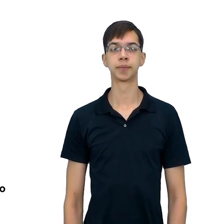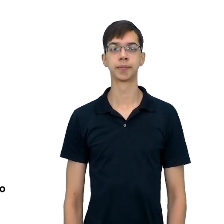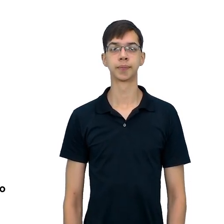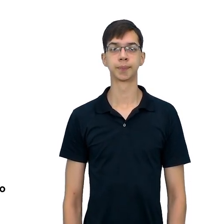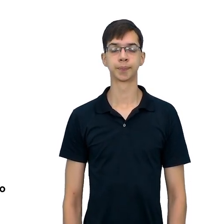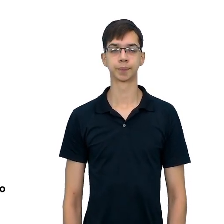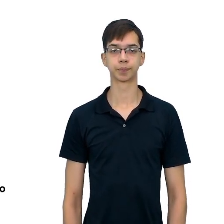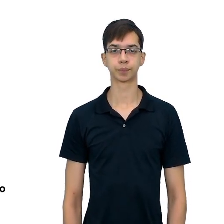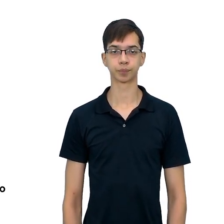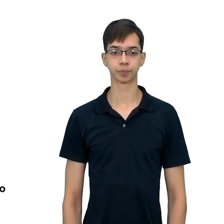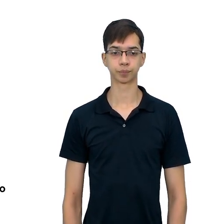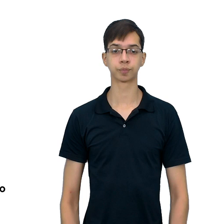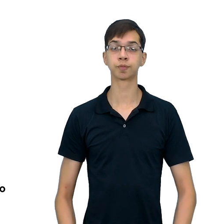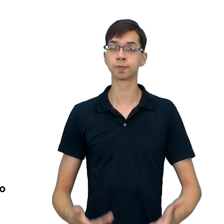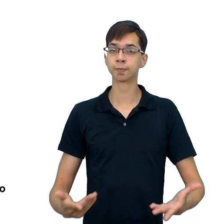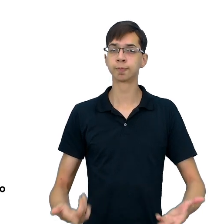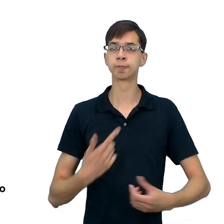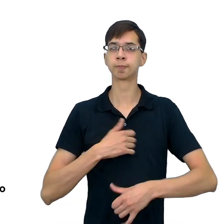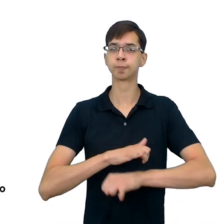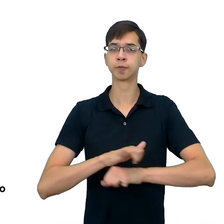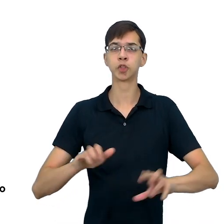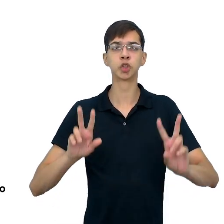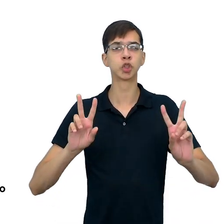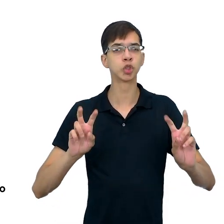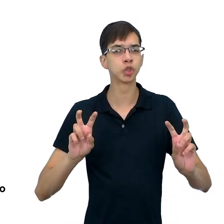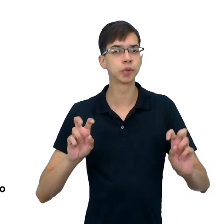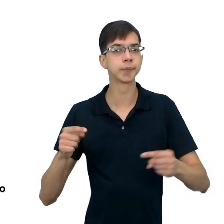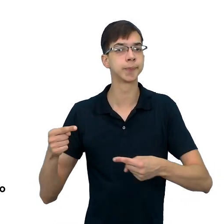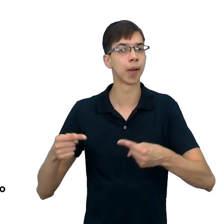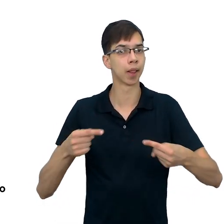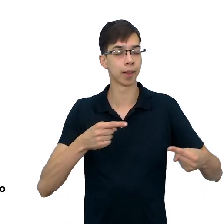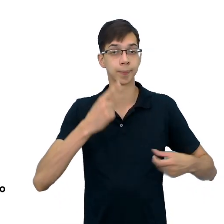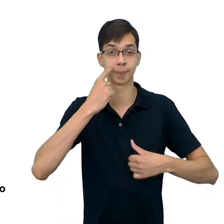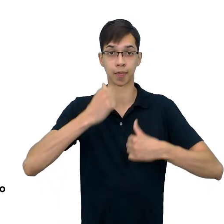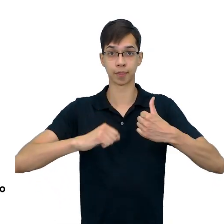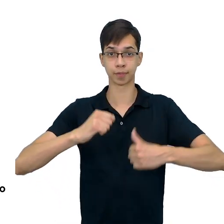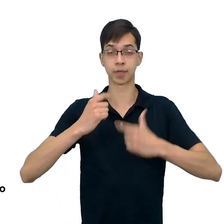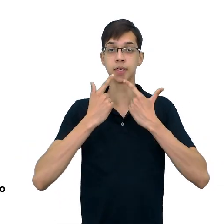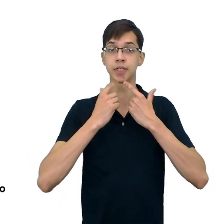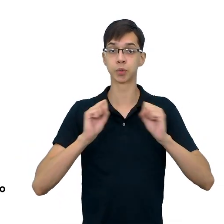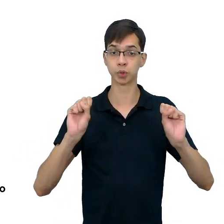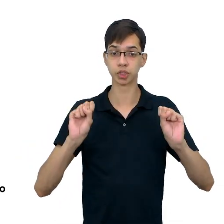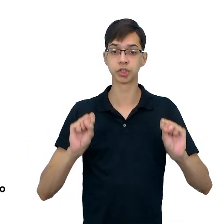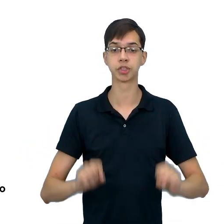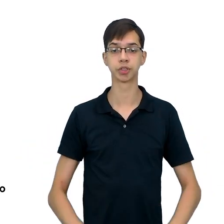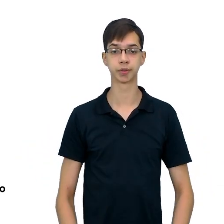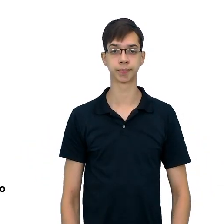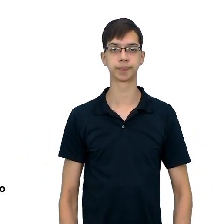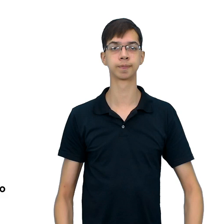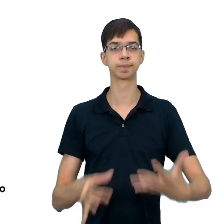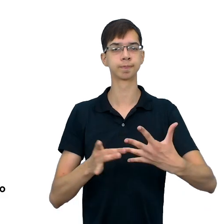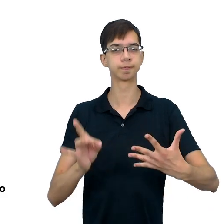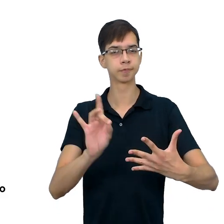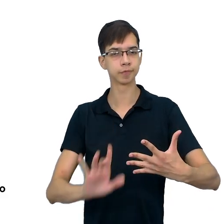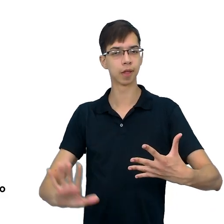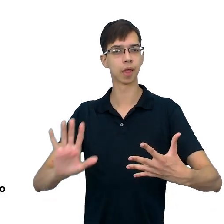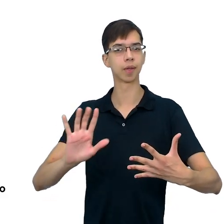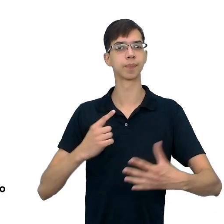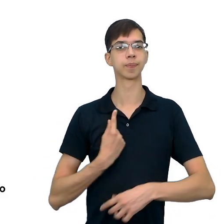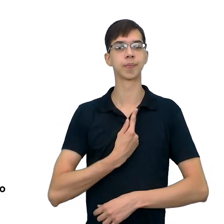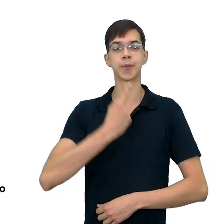Então, sintetizando aí os estudos relativos a essa análise linguística e semiótica, né, nós vamos pensar aí, conforme